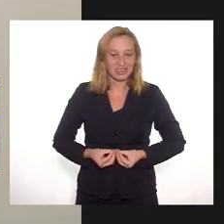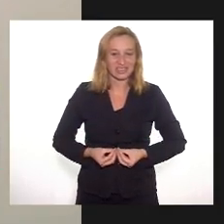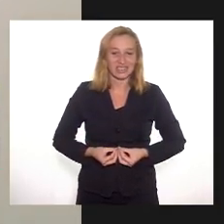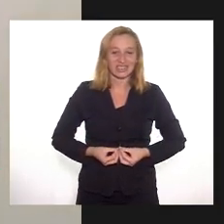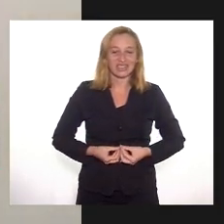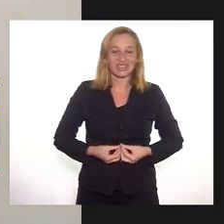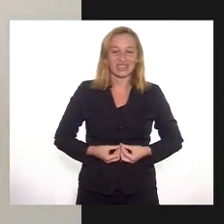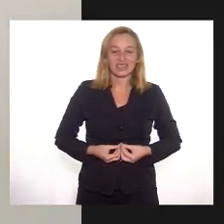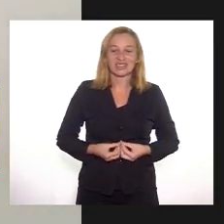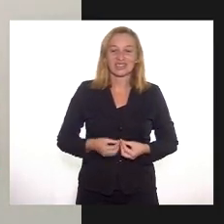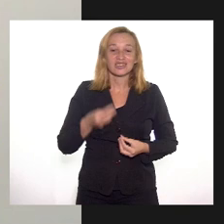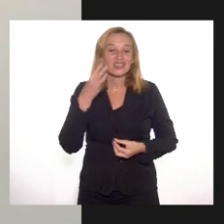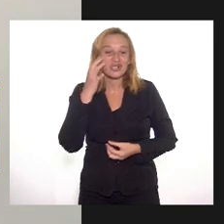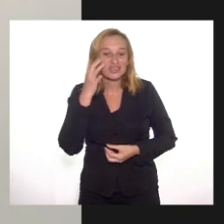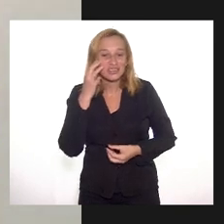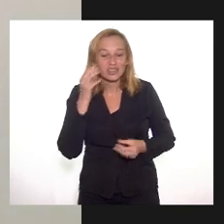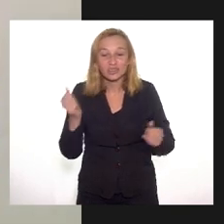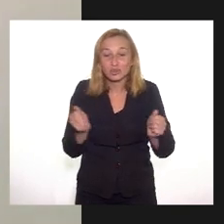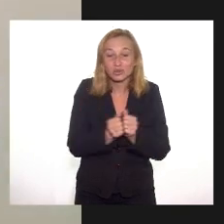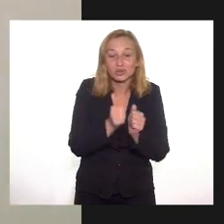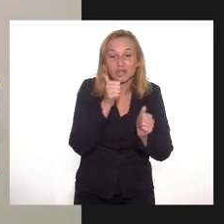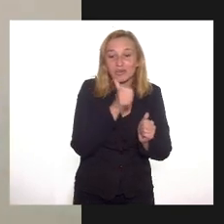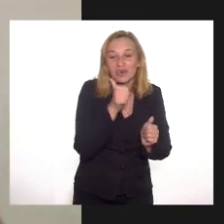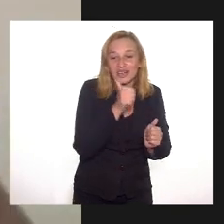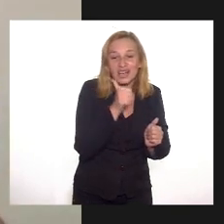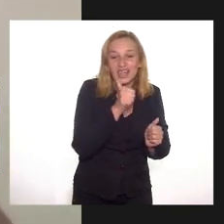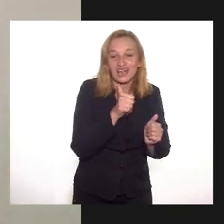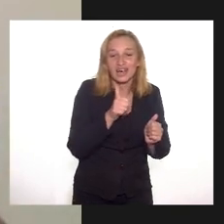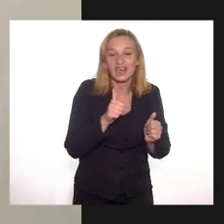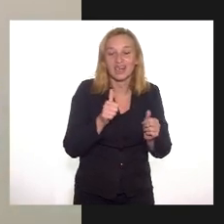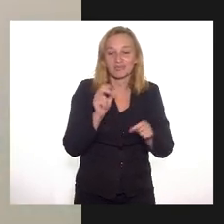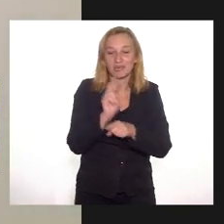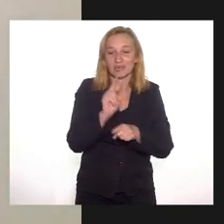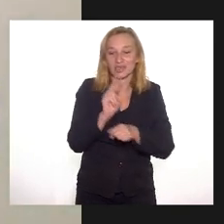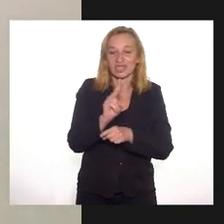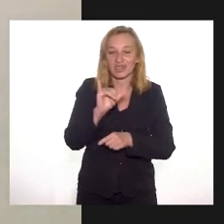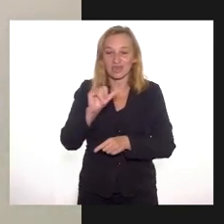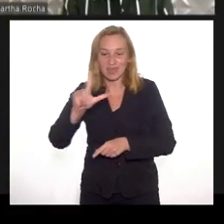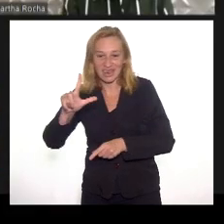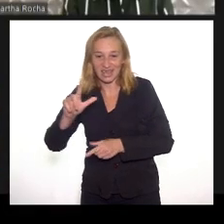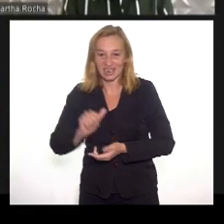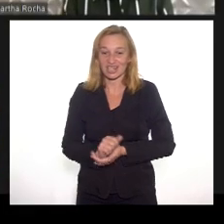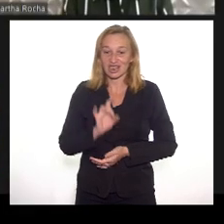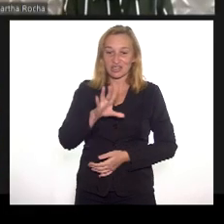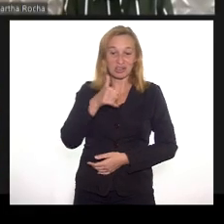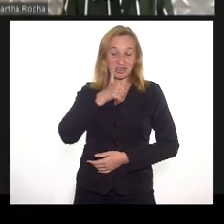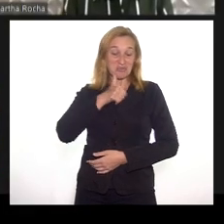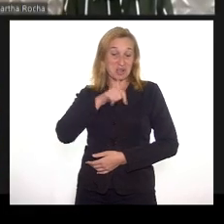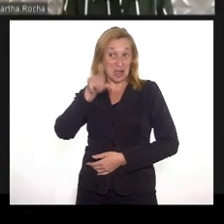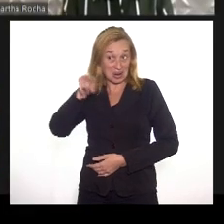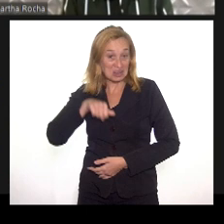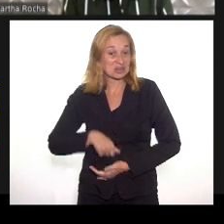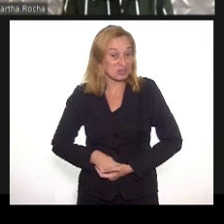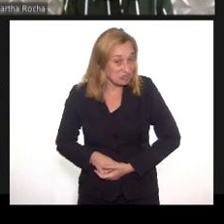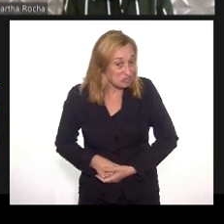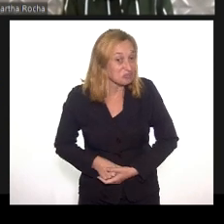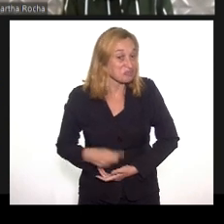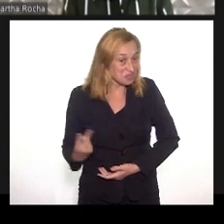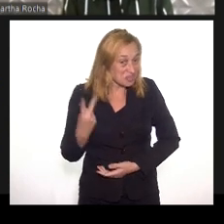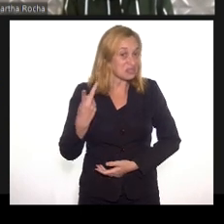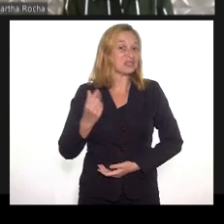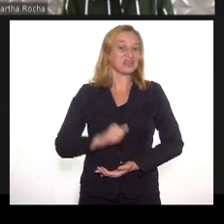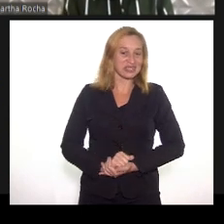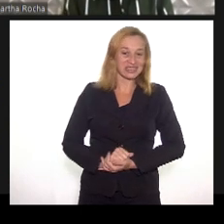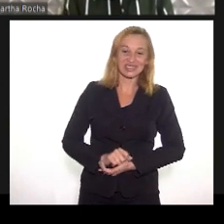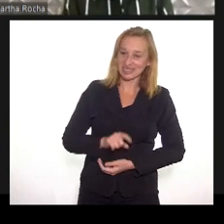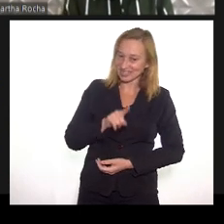toda, Valdec, juntamos a mulherada toda para defender o IML. Só tem mulher de valor ali, hein? Só tem mulher de valor.